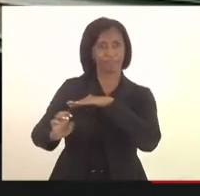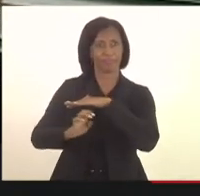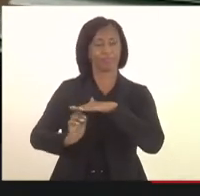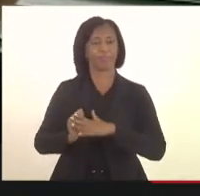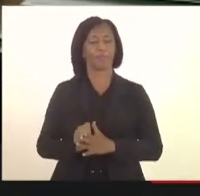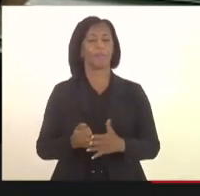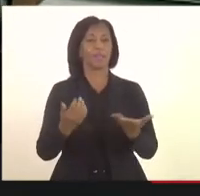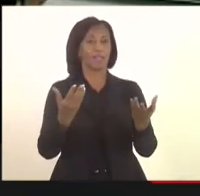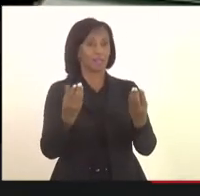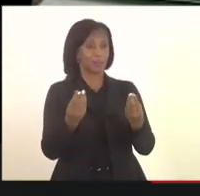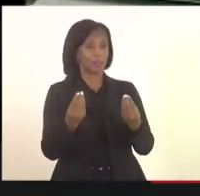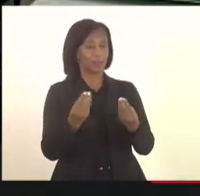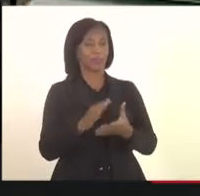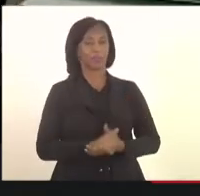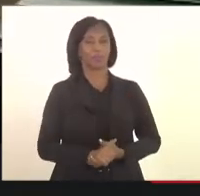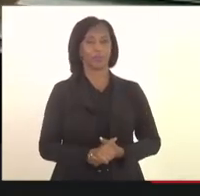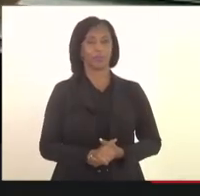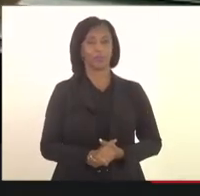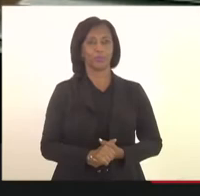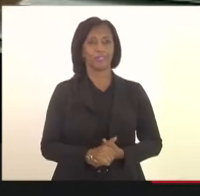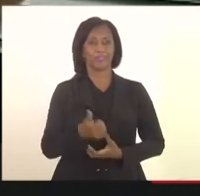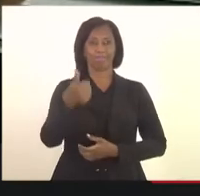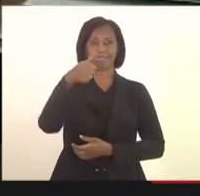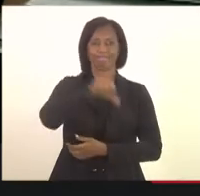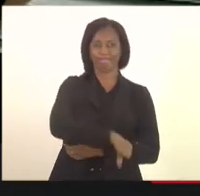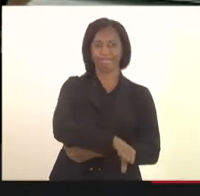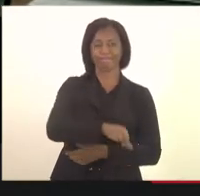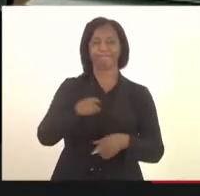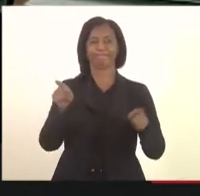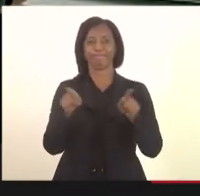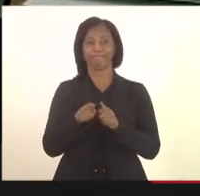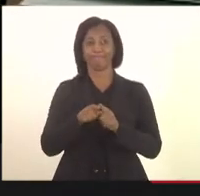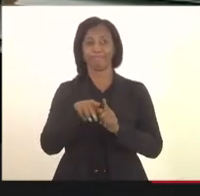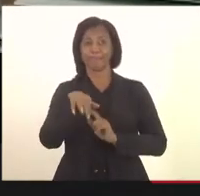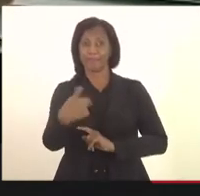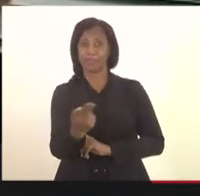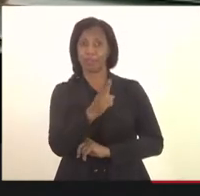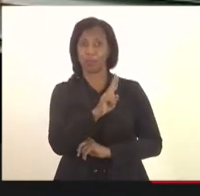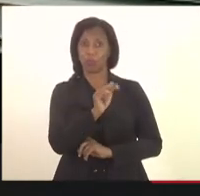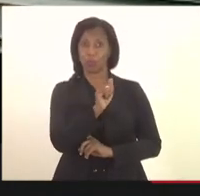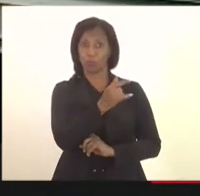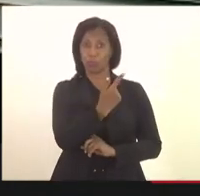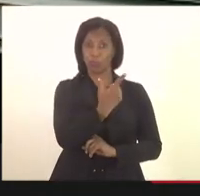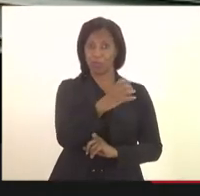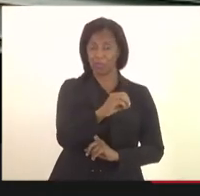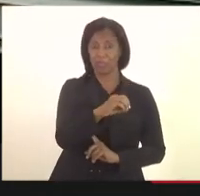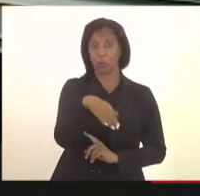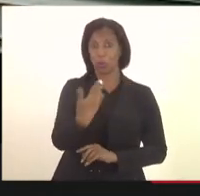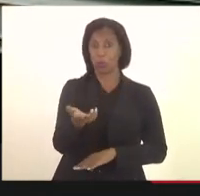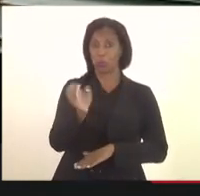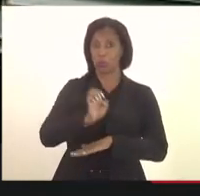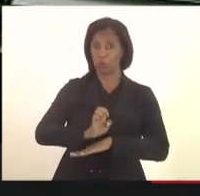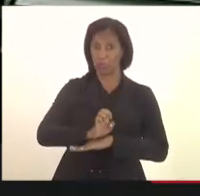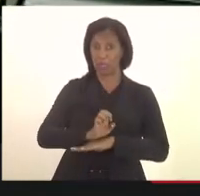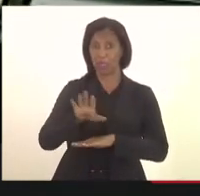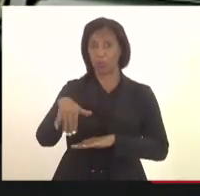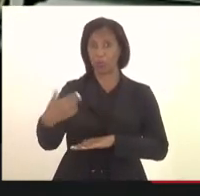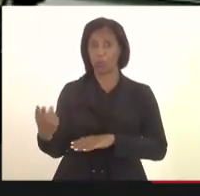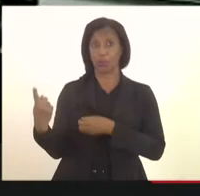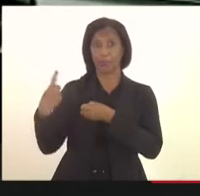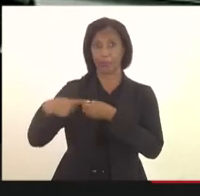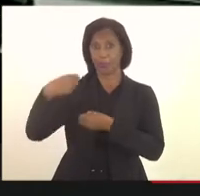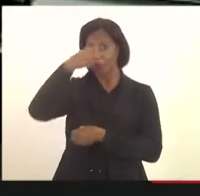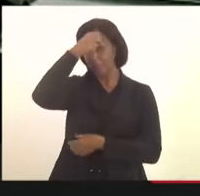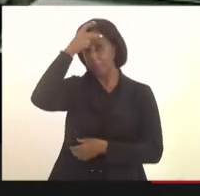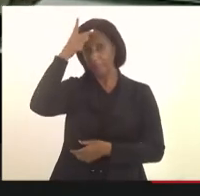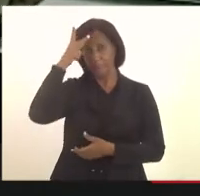e muito negativa, tanto para a União, tanto para os estados, quanto para os